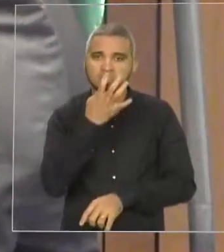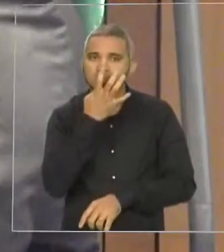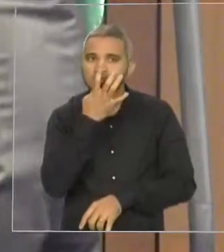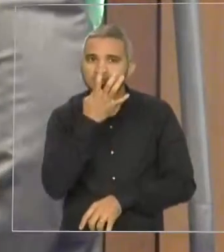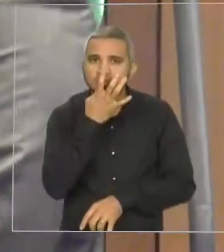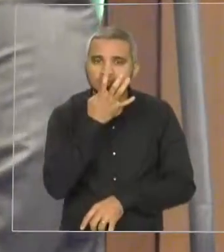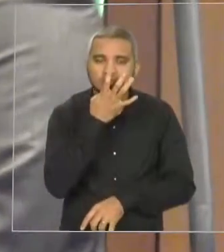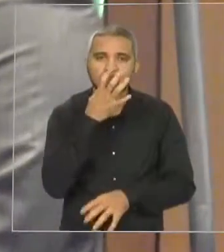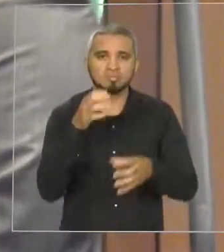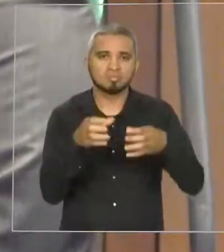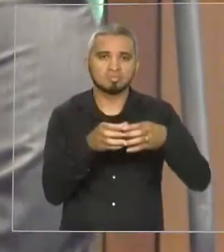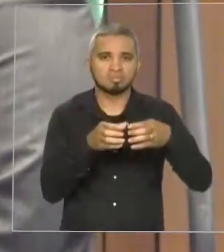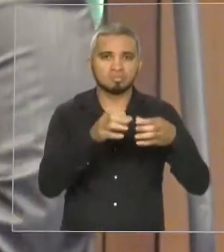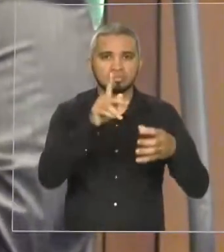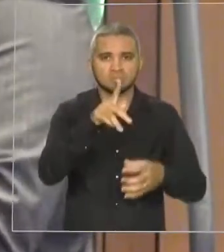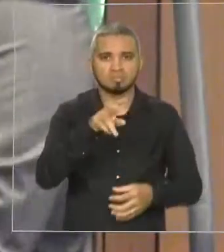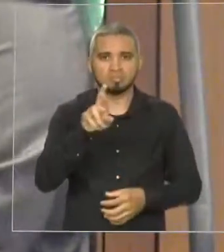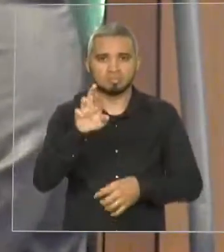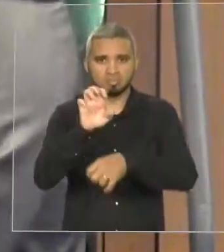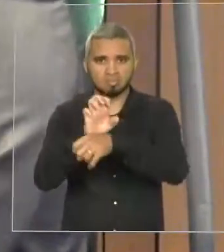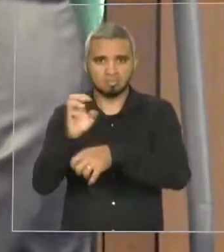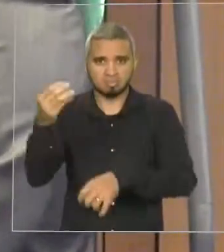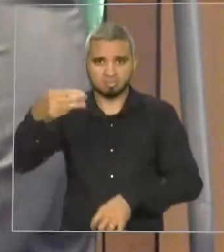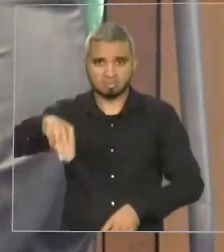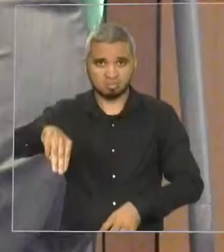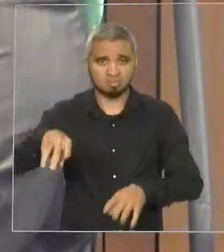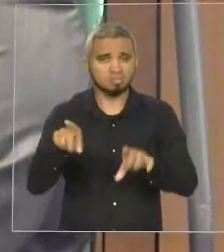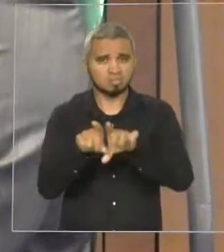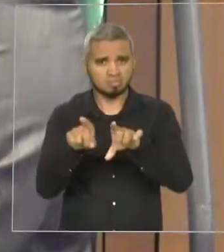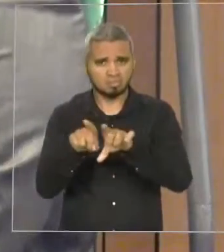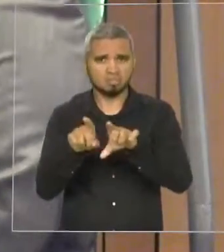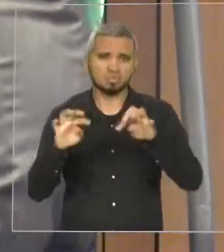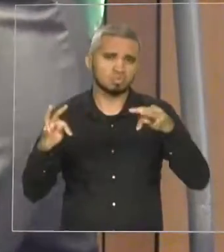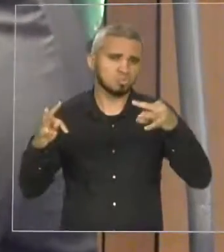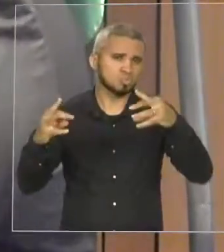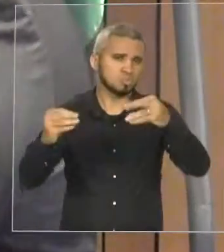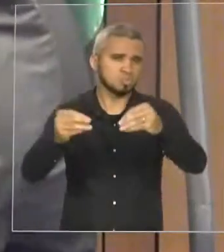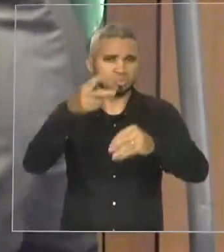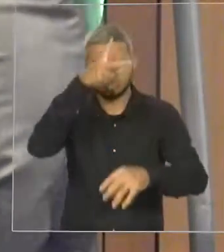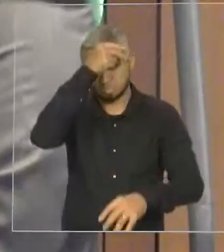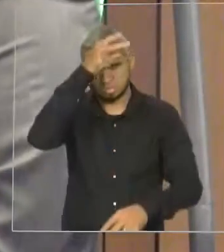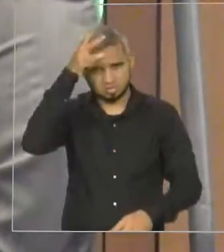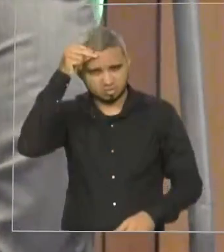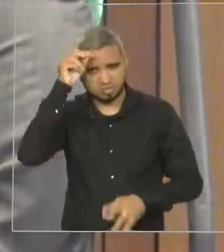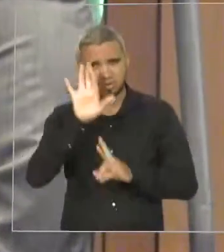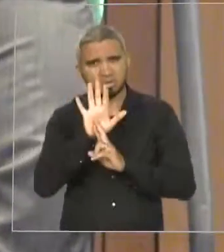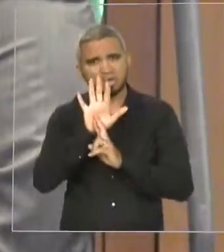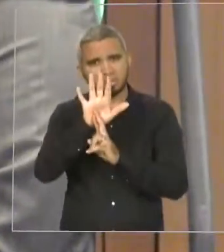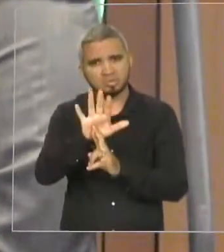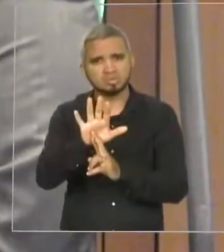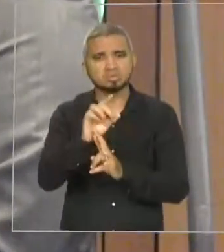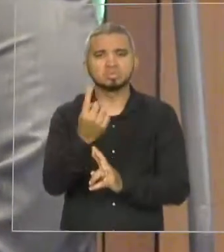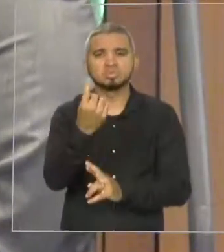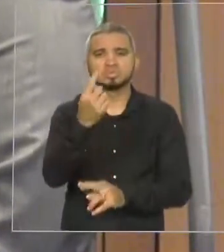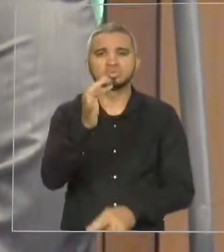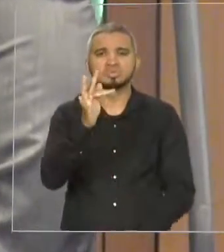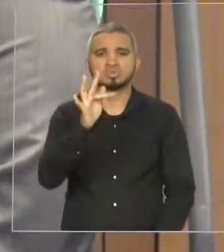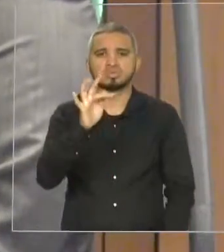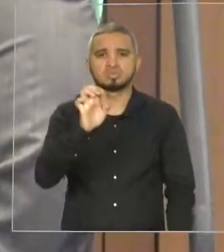do PR no estado do Maranhão, como também todos os prefeitos, em nome do prefeito Fred Maia, que teve